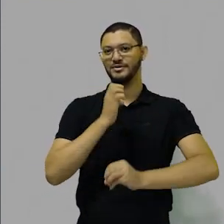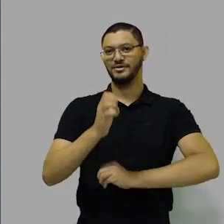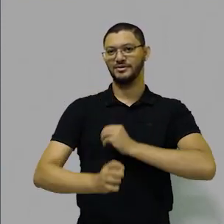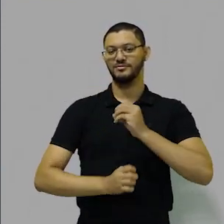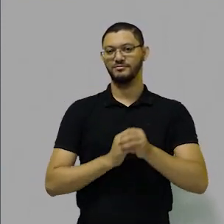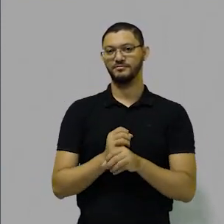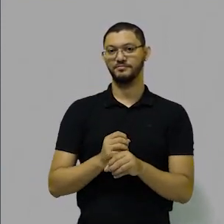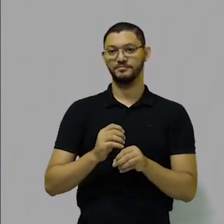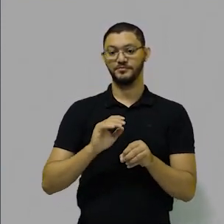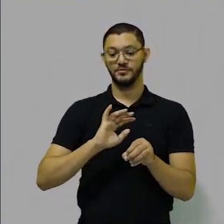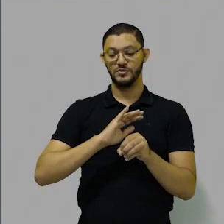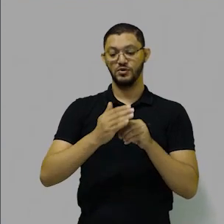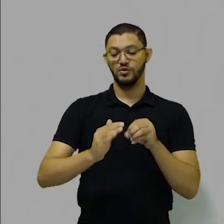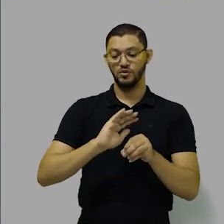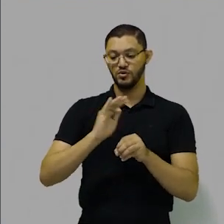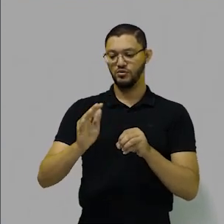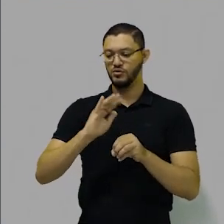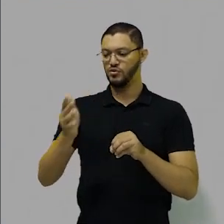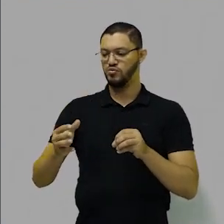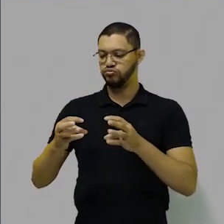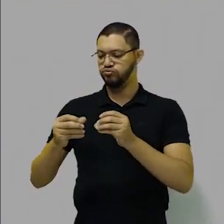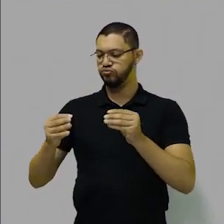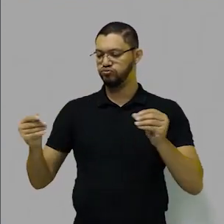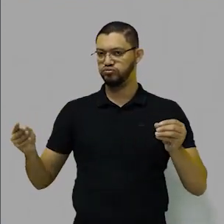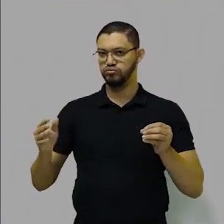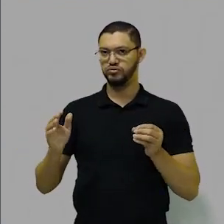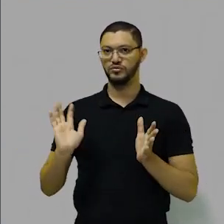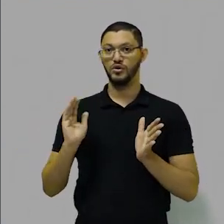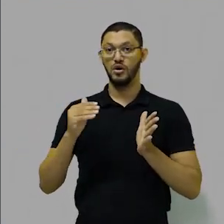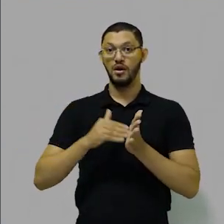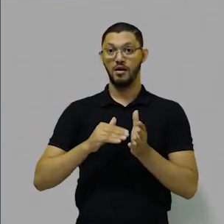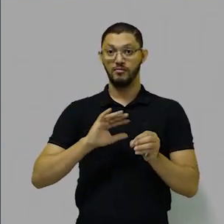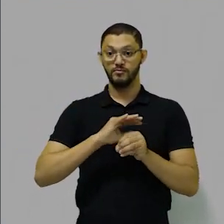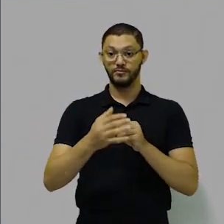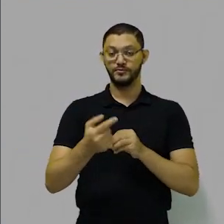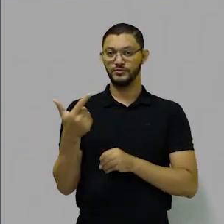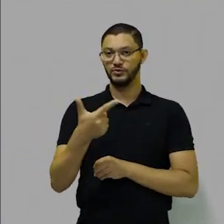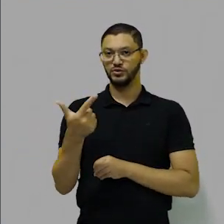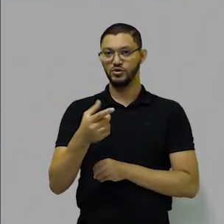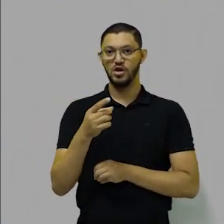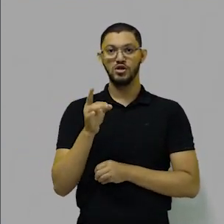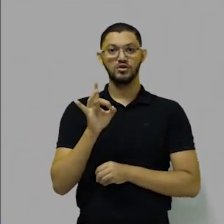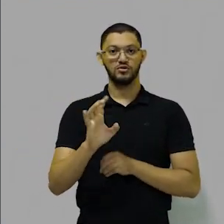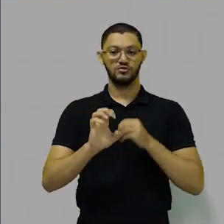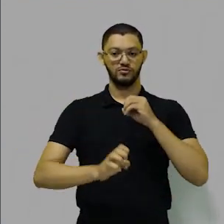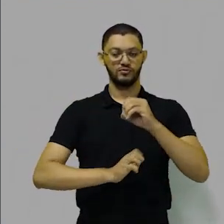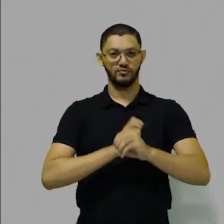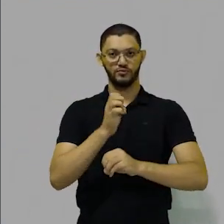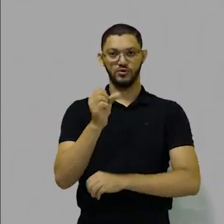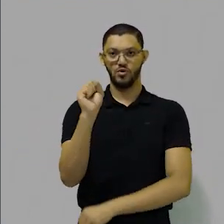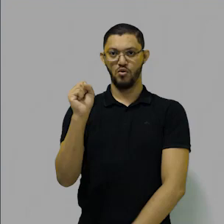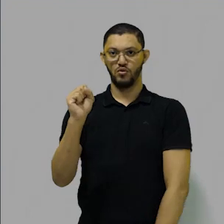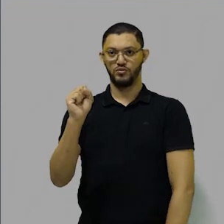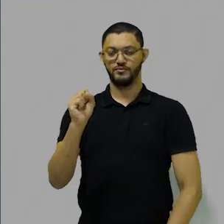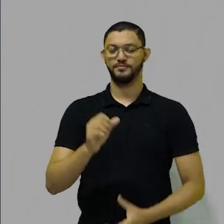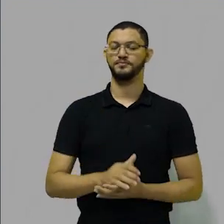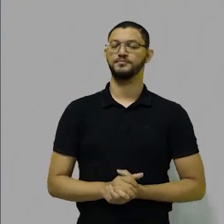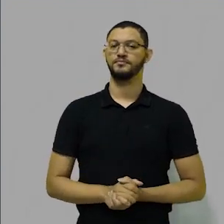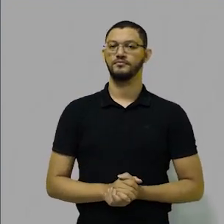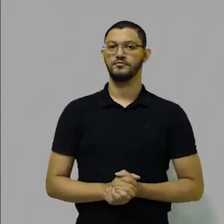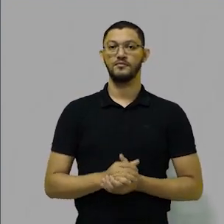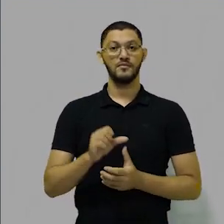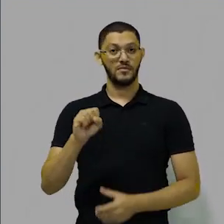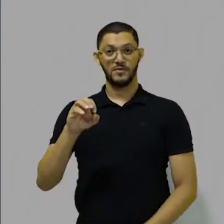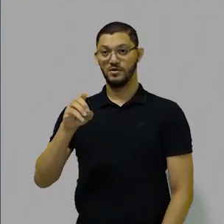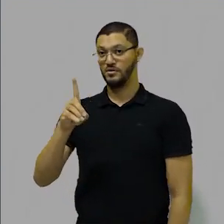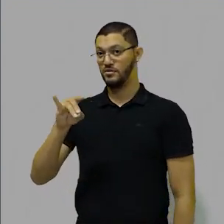a terceira camada desaparece, a sua última passa a ser a segunda, com 8 elétrons. Então, para o